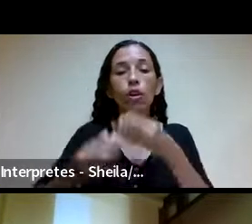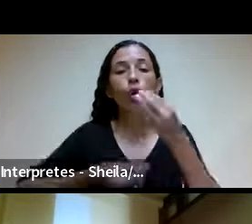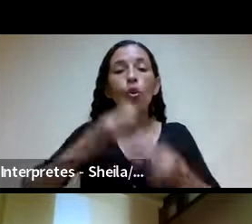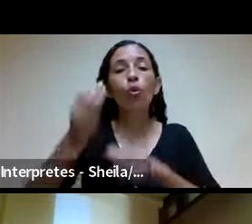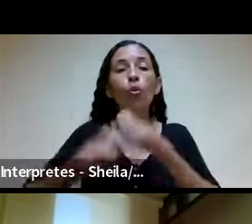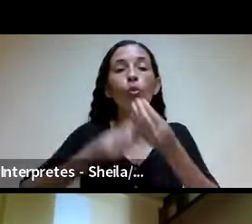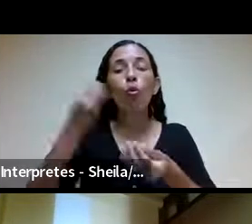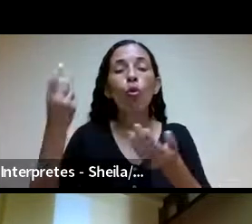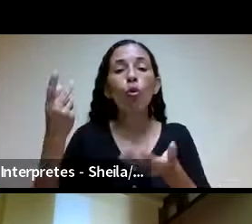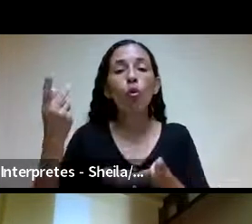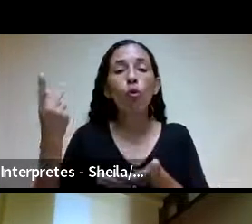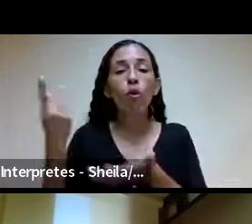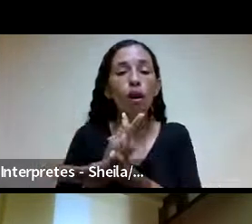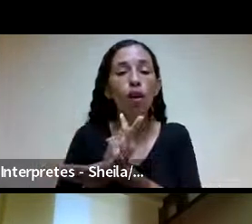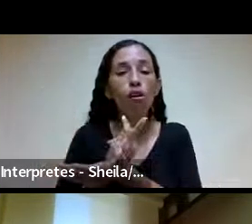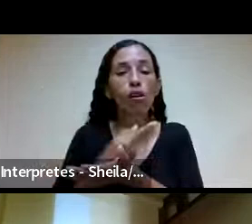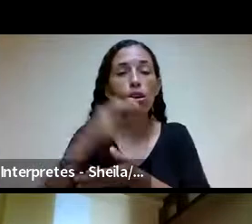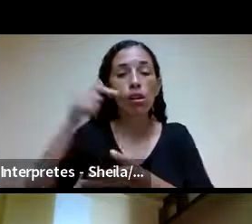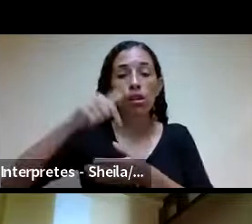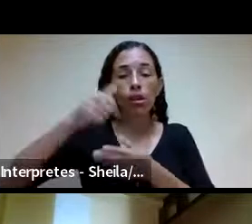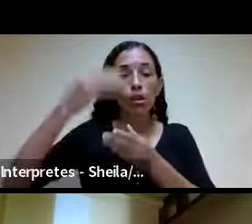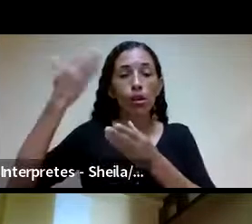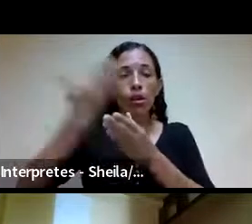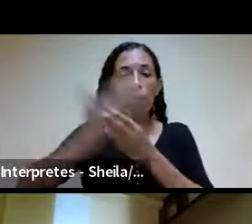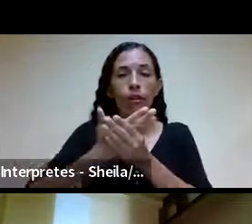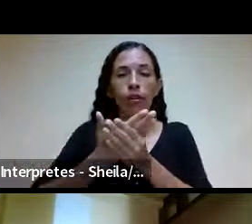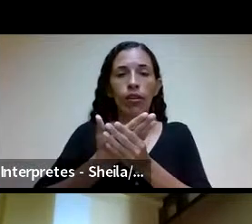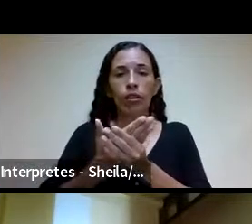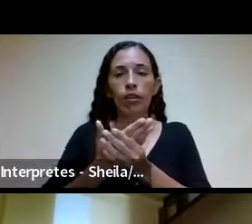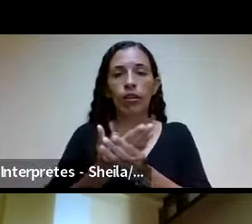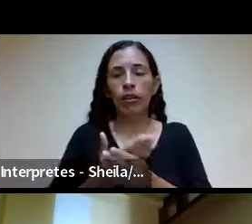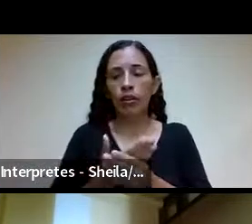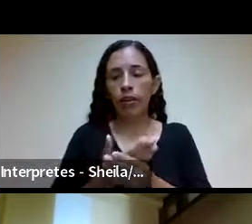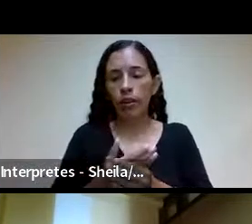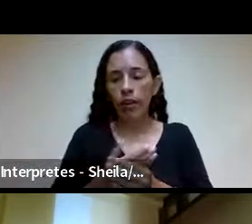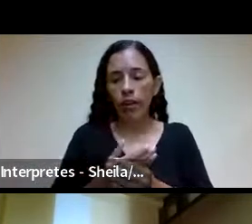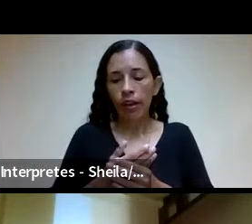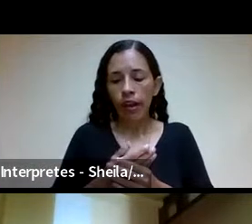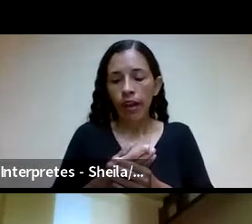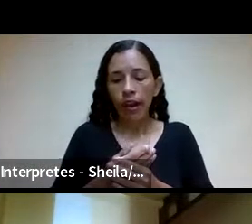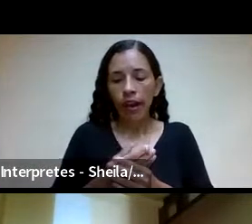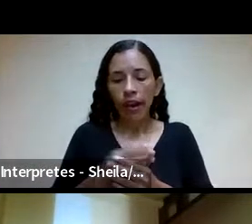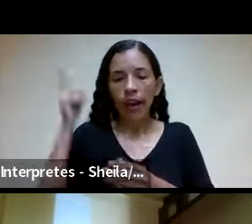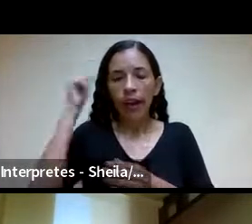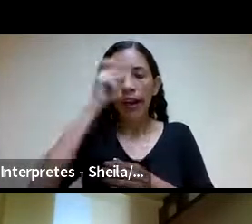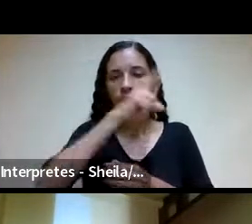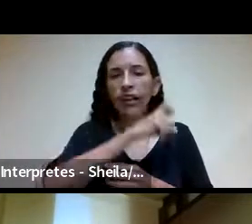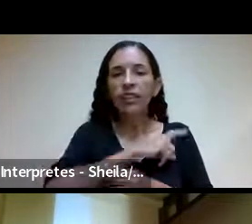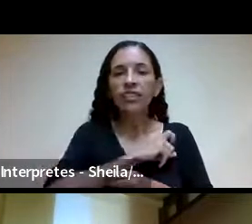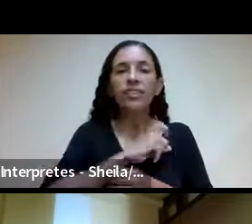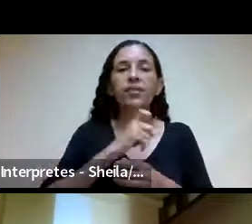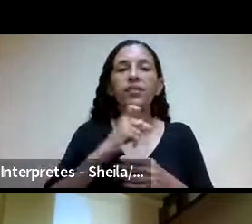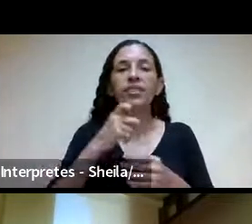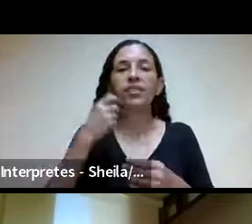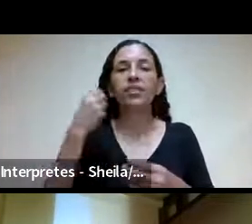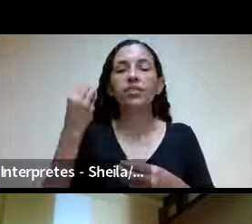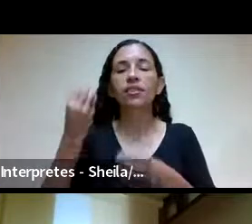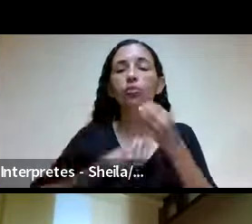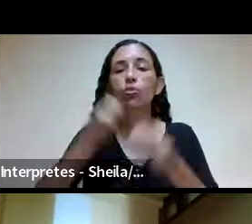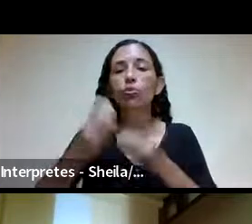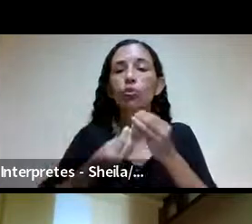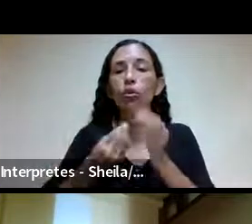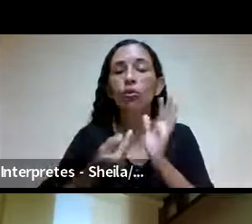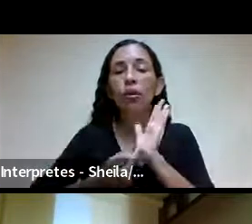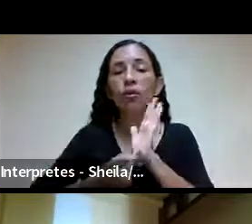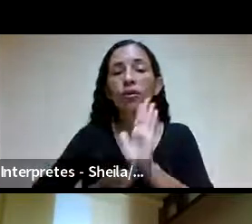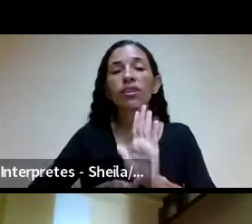atenção também por causa das dificuldades que a gente já debateu em outros processos, diz respeito à dificuldade de fazer prova de